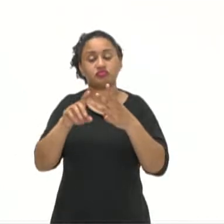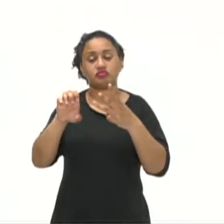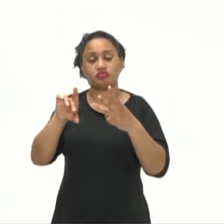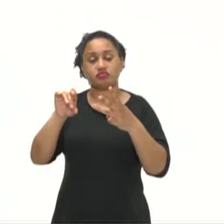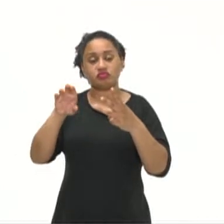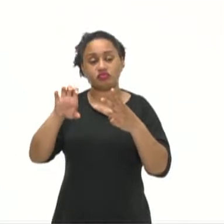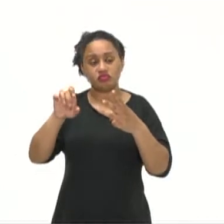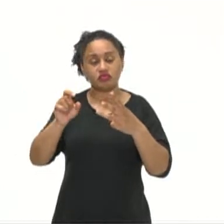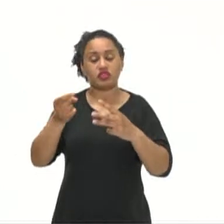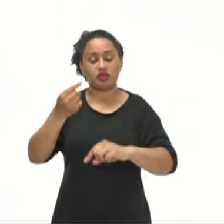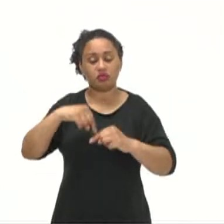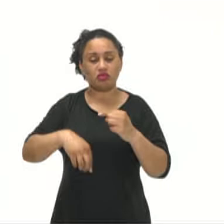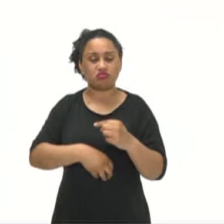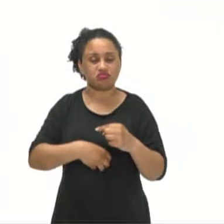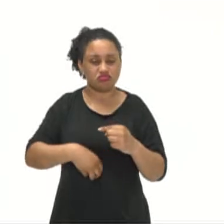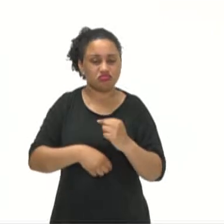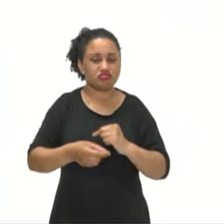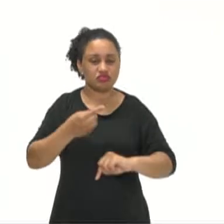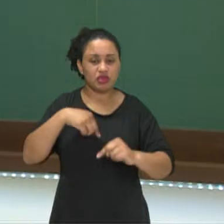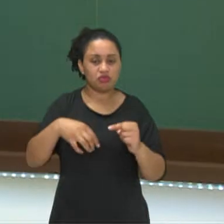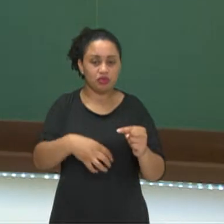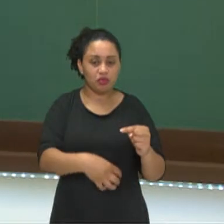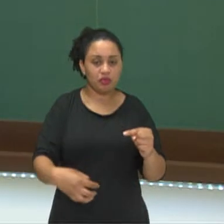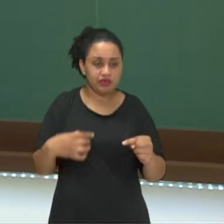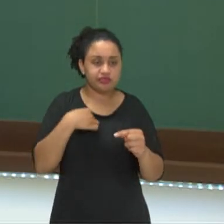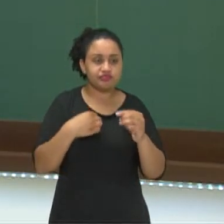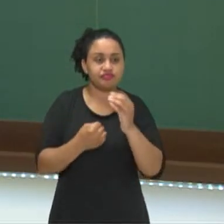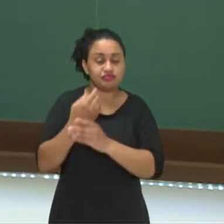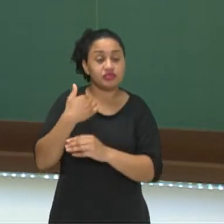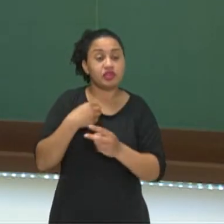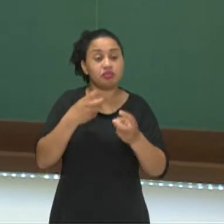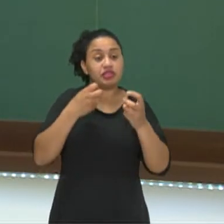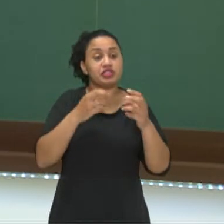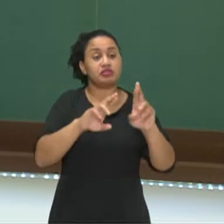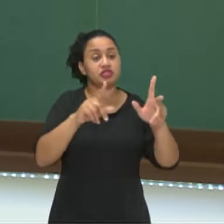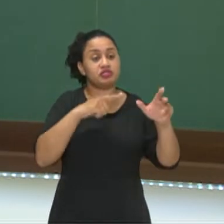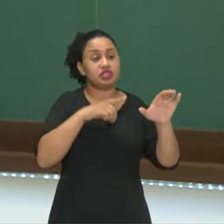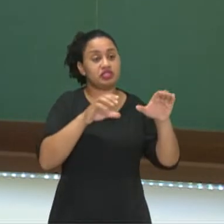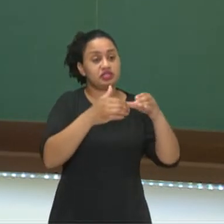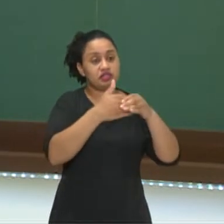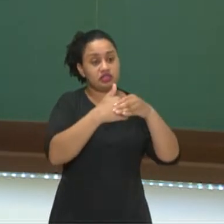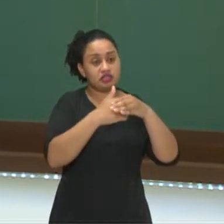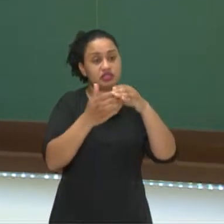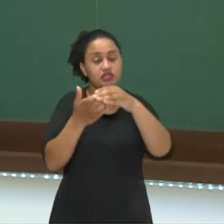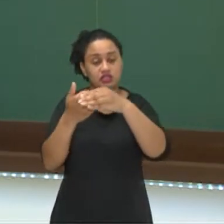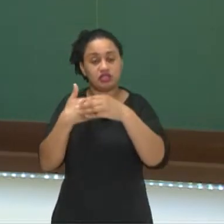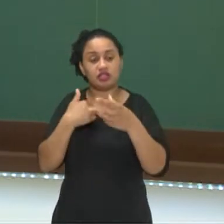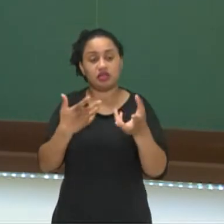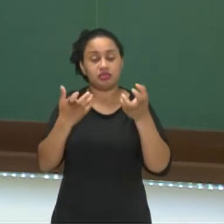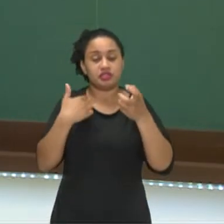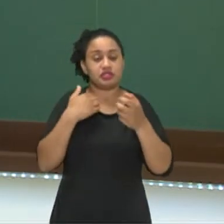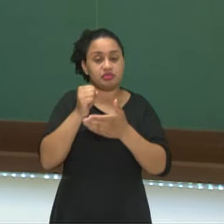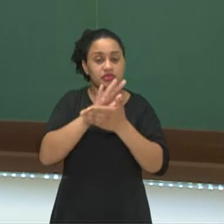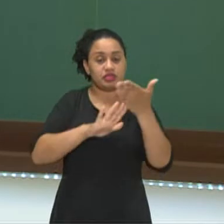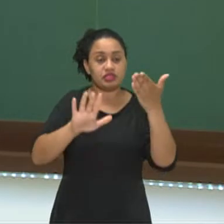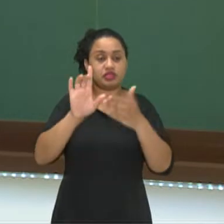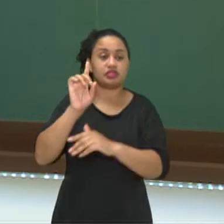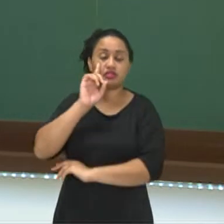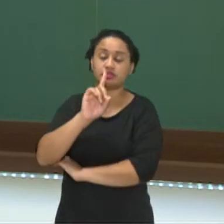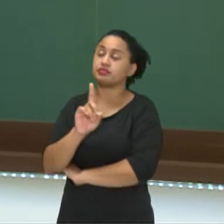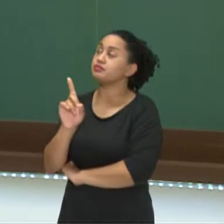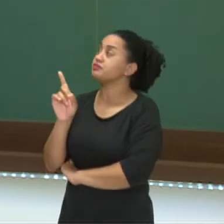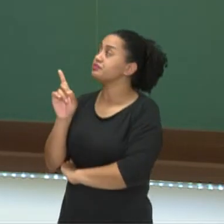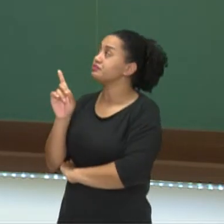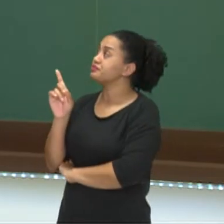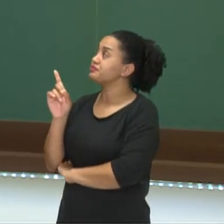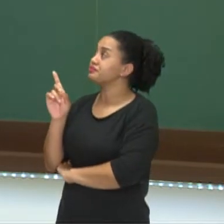do sistema digestório. Observe então a diferença entre um organismo diblástico e triblástico quando não tem então